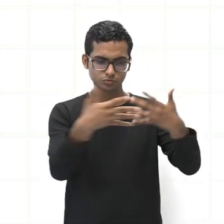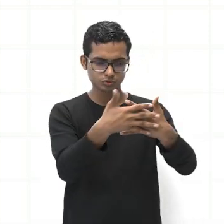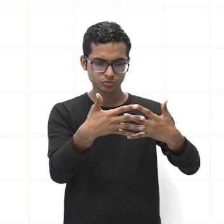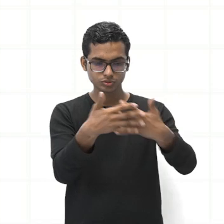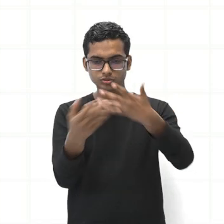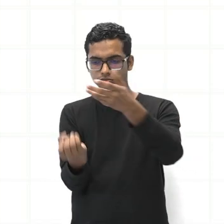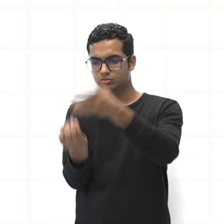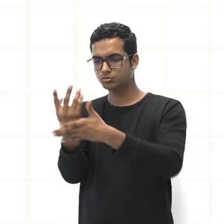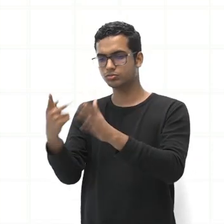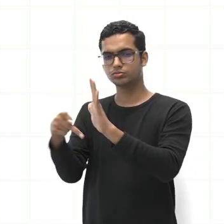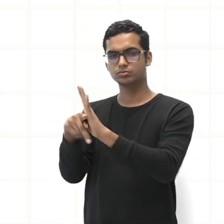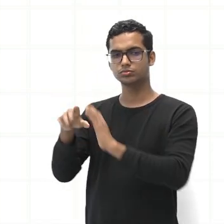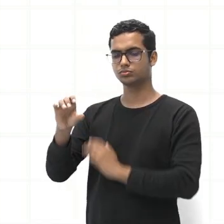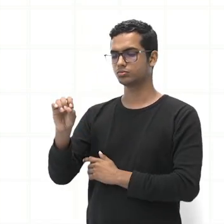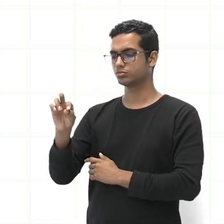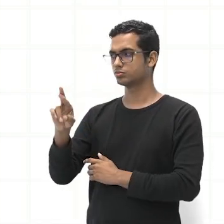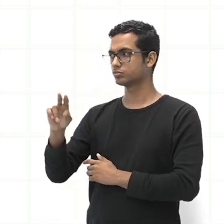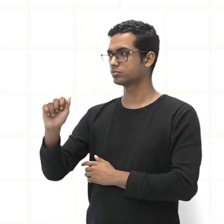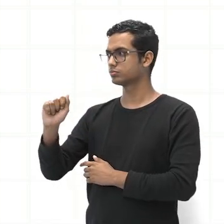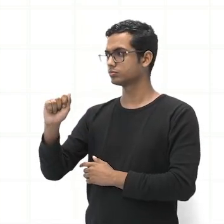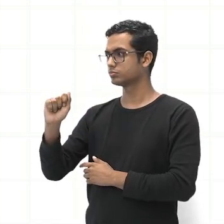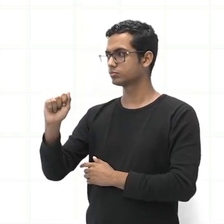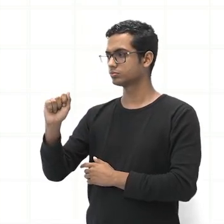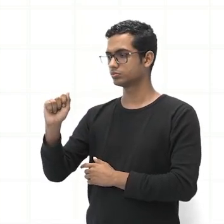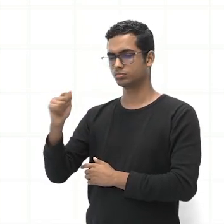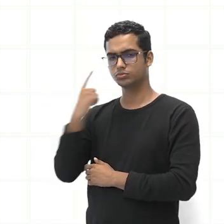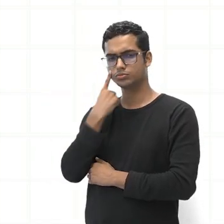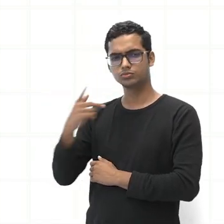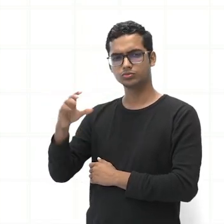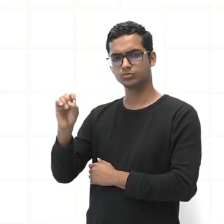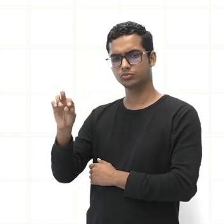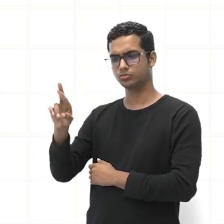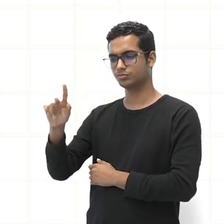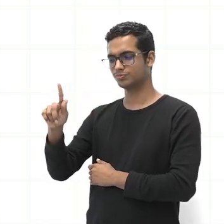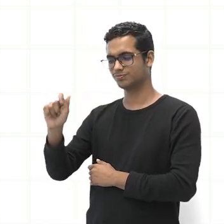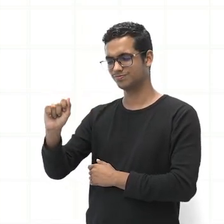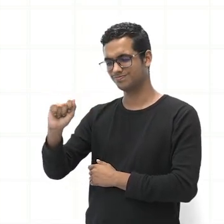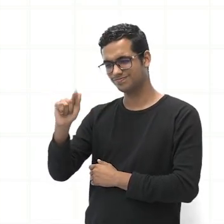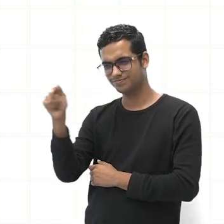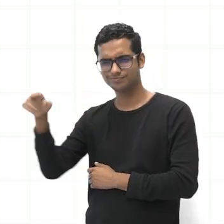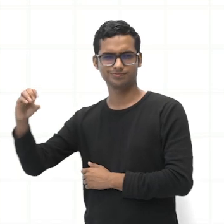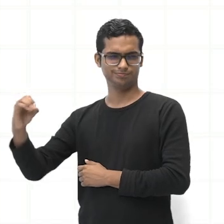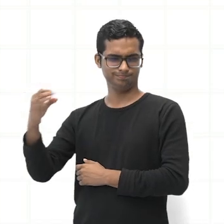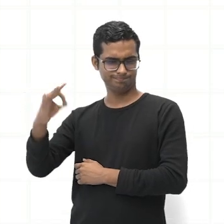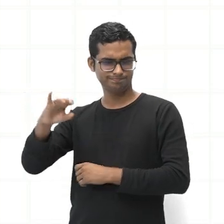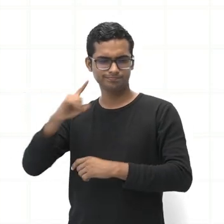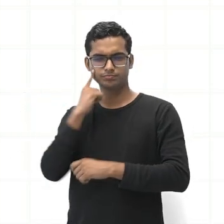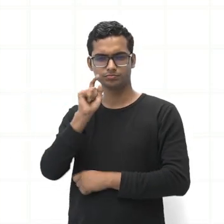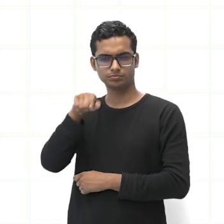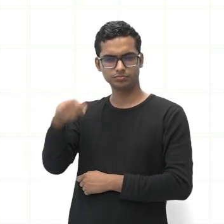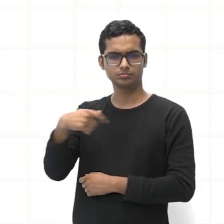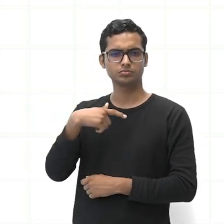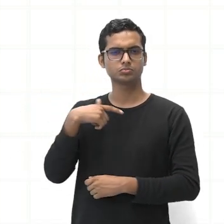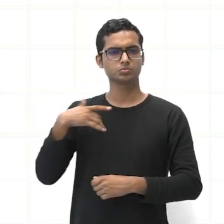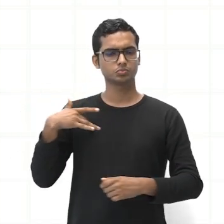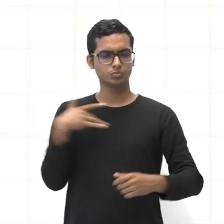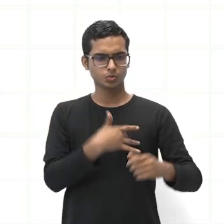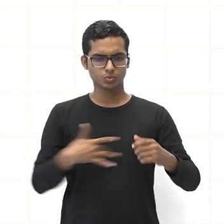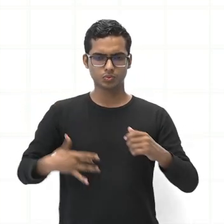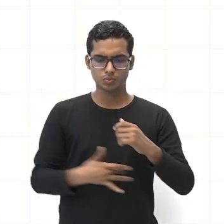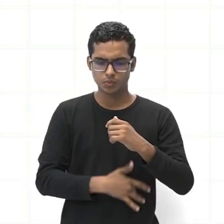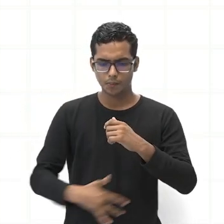os órgãos, que é constituído por tecidos, né? Os órgãos